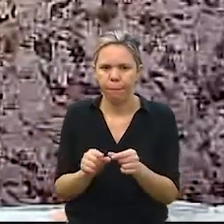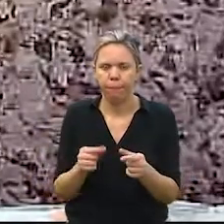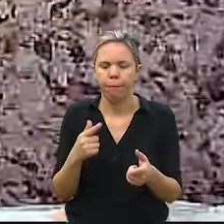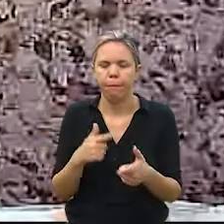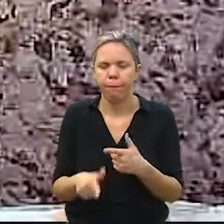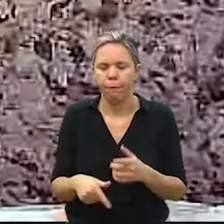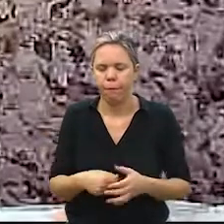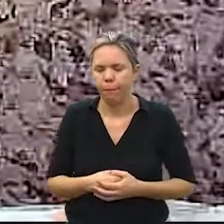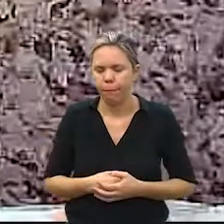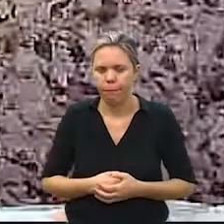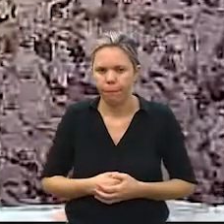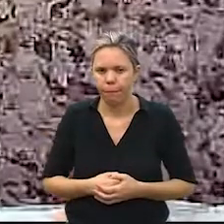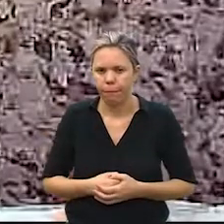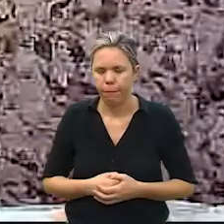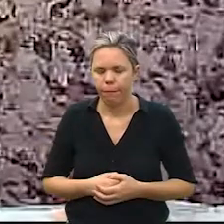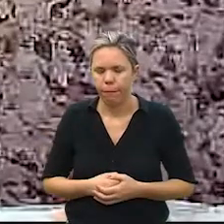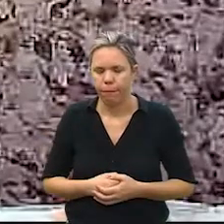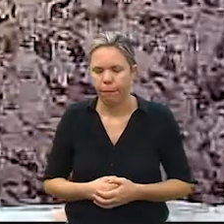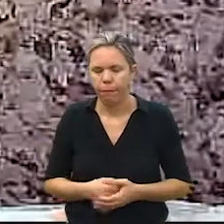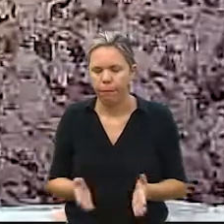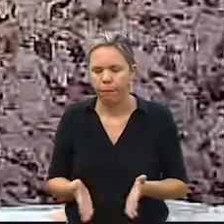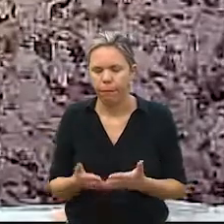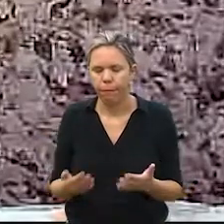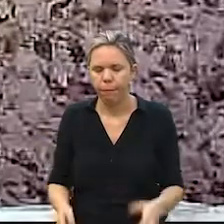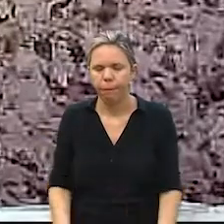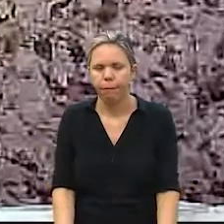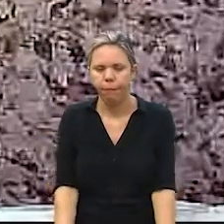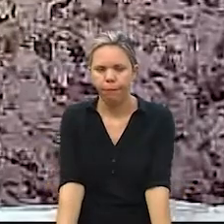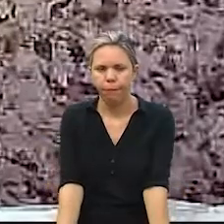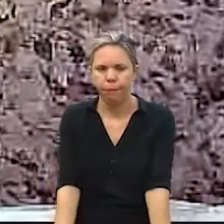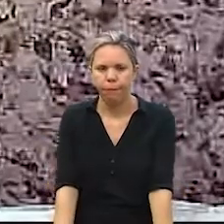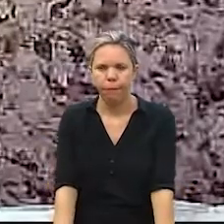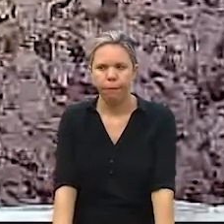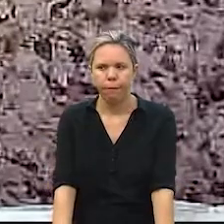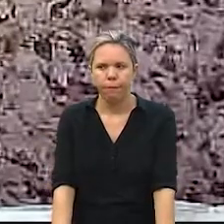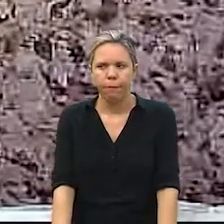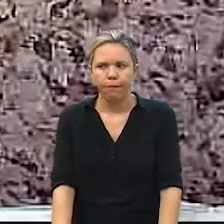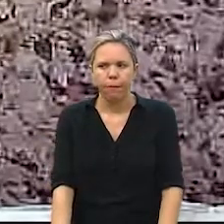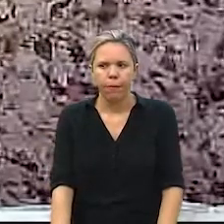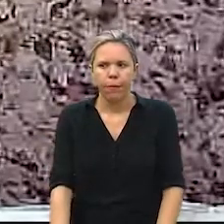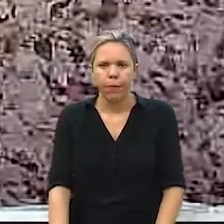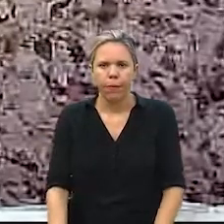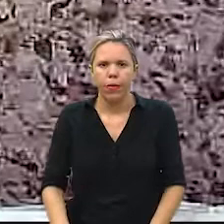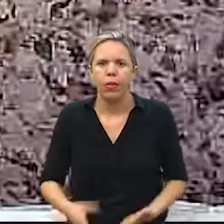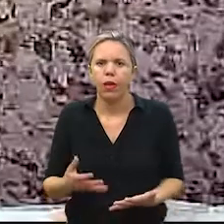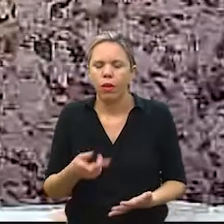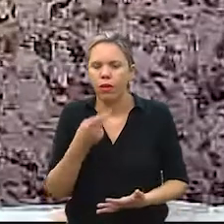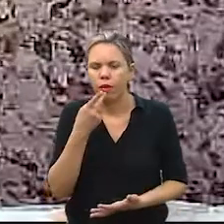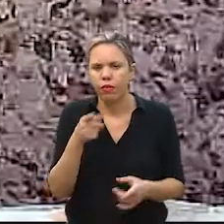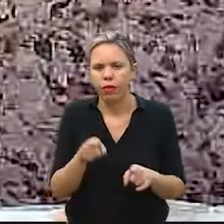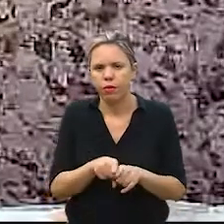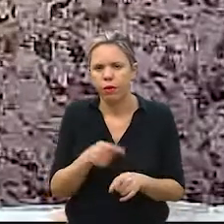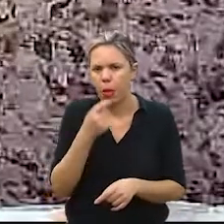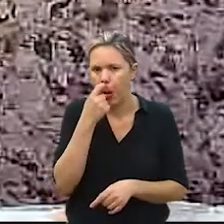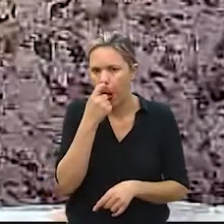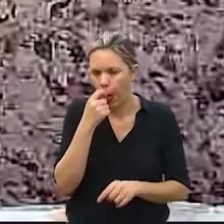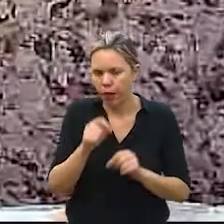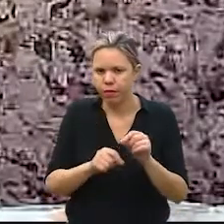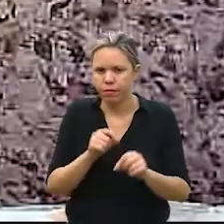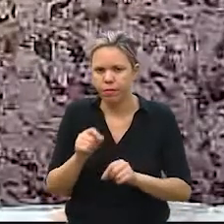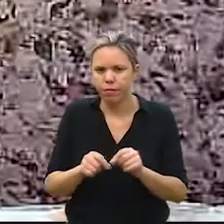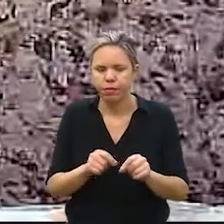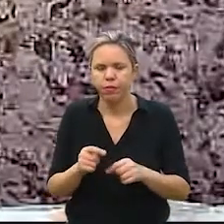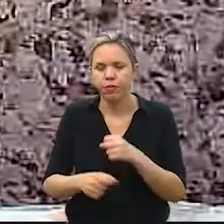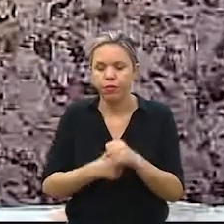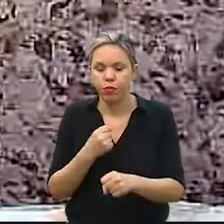pouco essa condição. Uma outra questão que eu quero destacar também é que, no